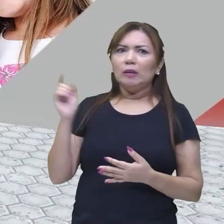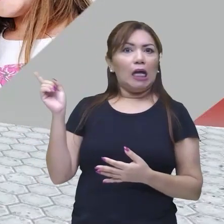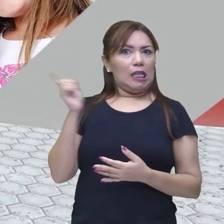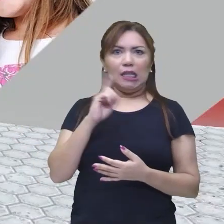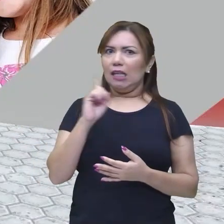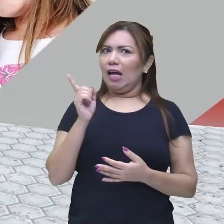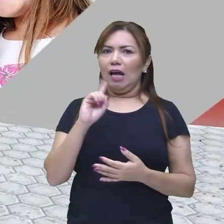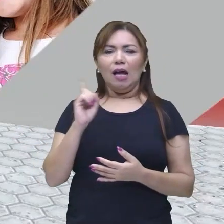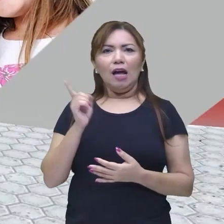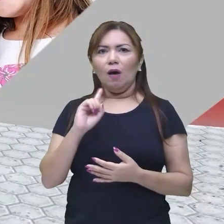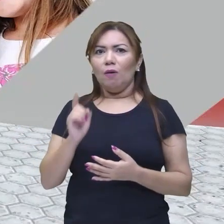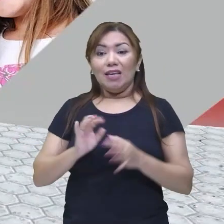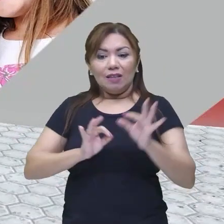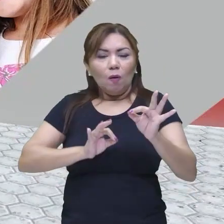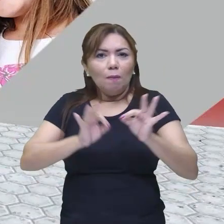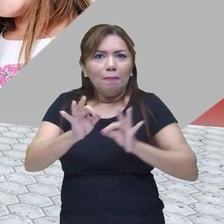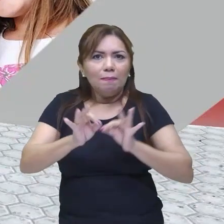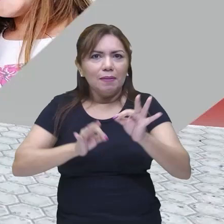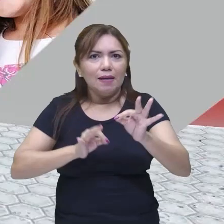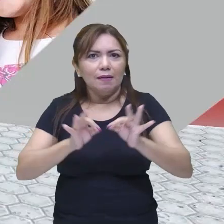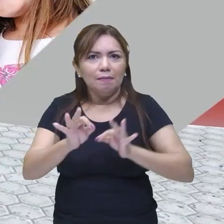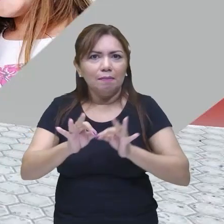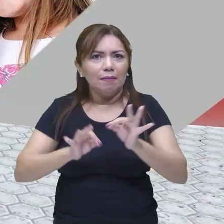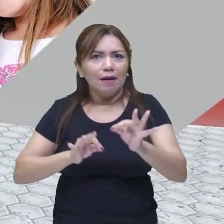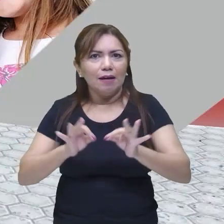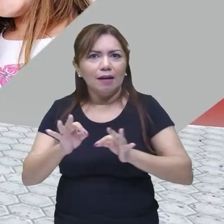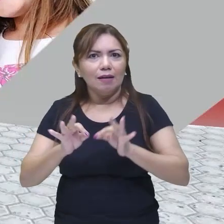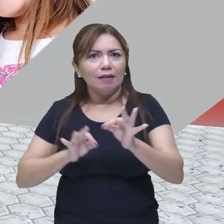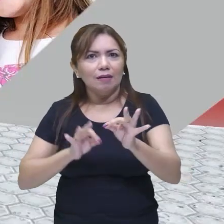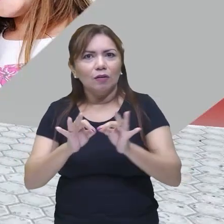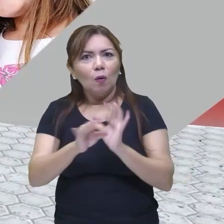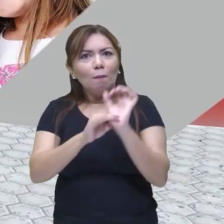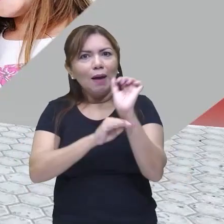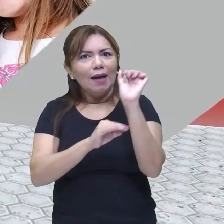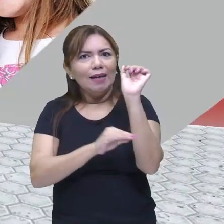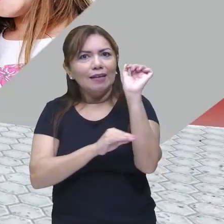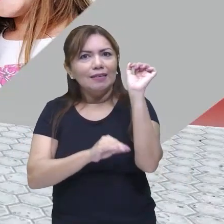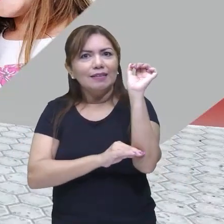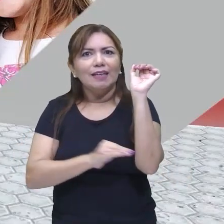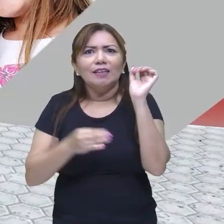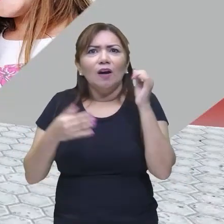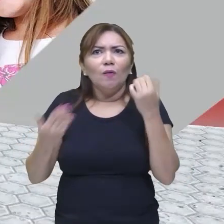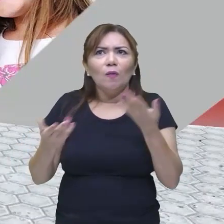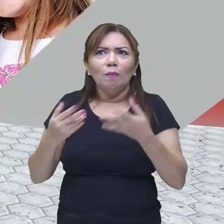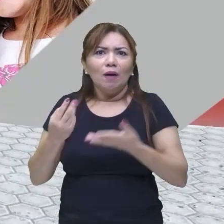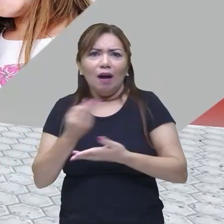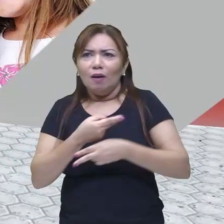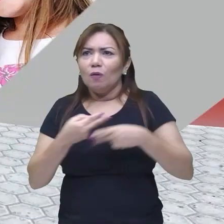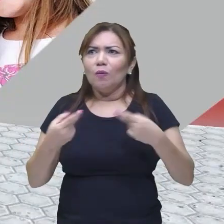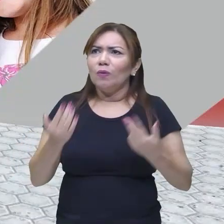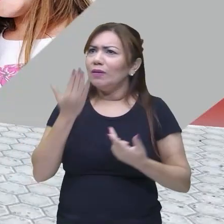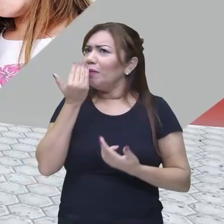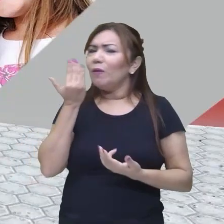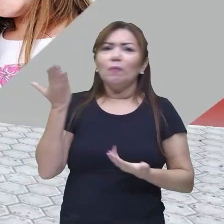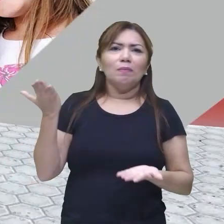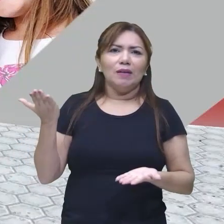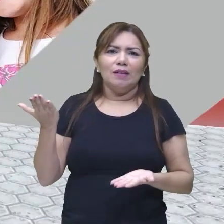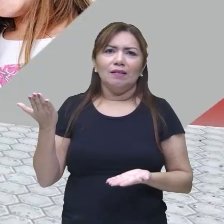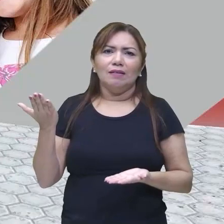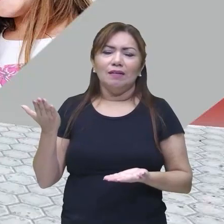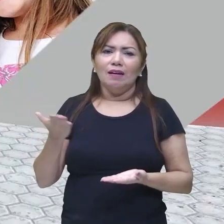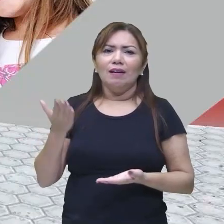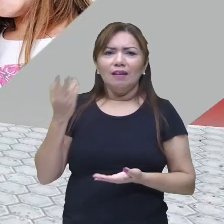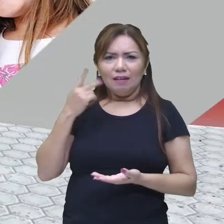eles estão preparando. Eles estão preparando alguma receita, alguma coisa para eles comerem. E falando